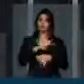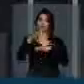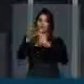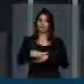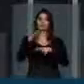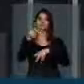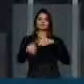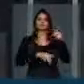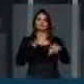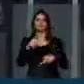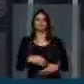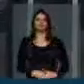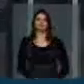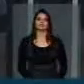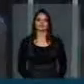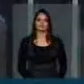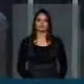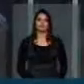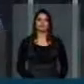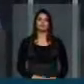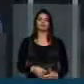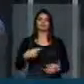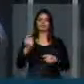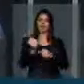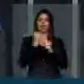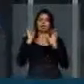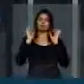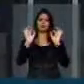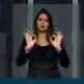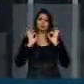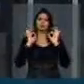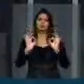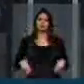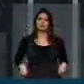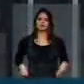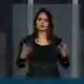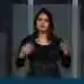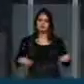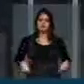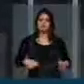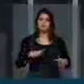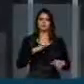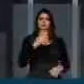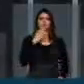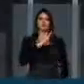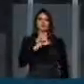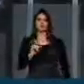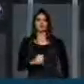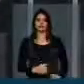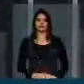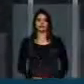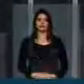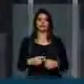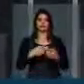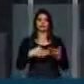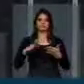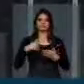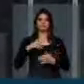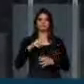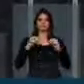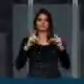povo olha obras faraônicas, gastando bilhões de reais, como é o caso de Brasília, de Belo Horizonte,